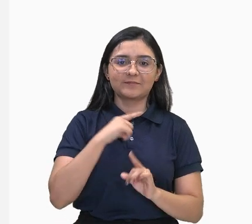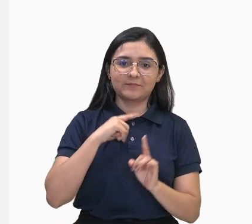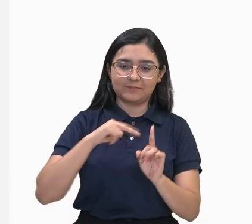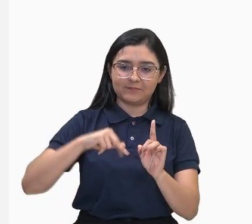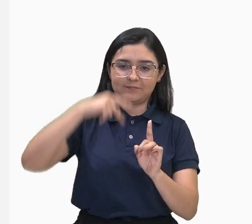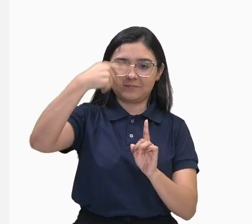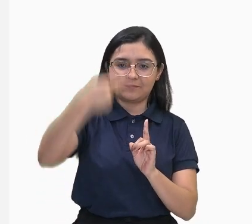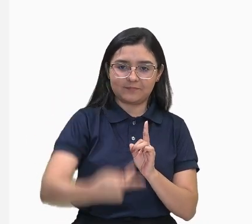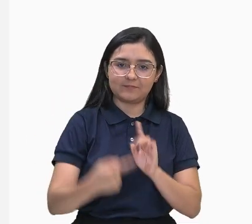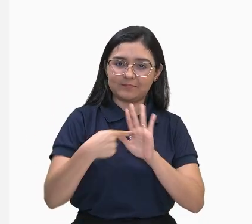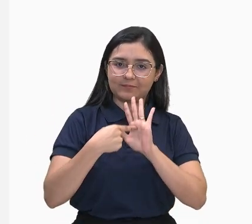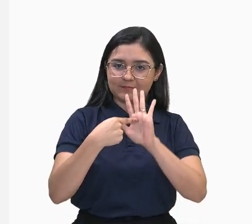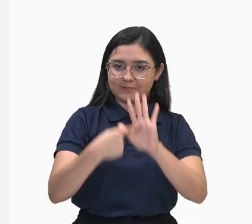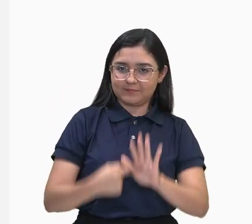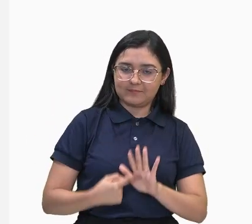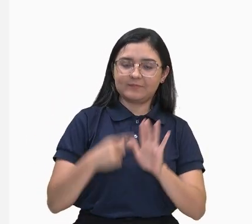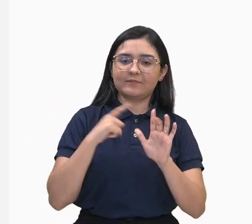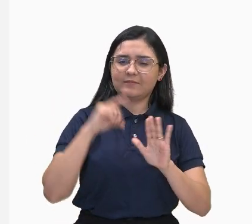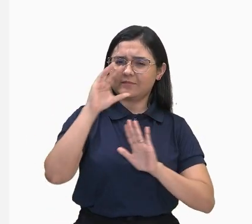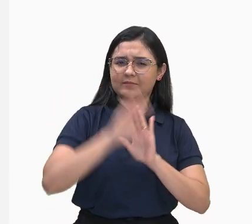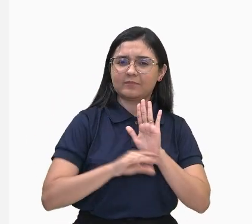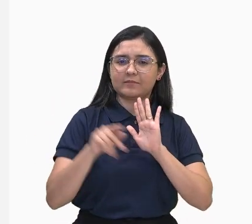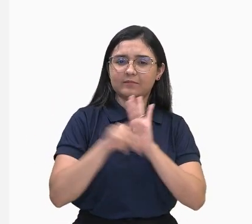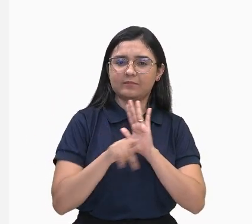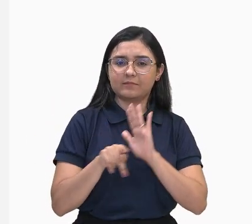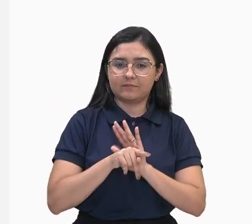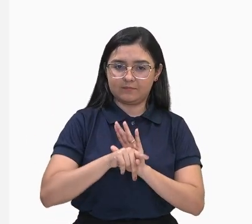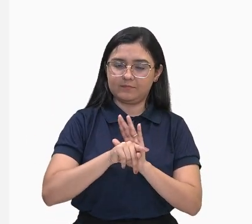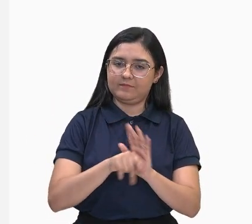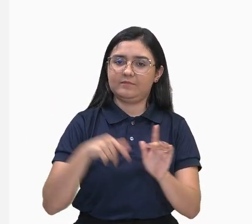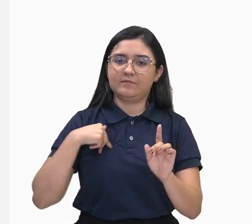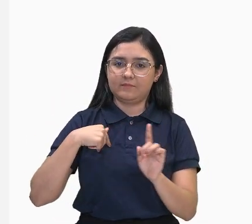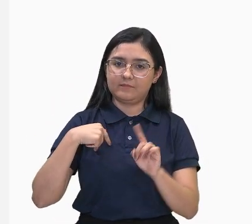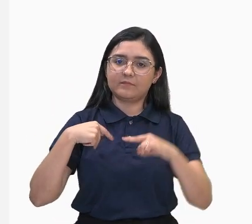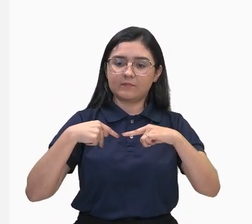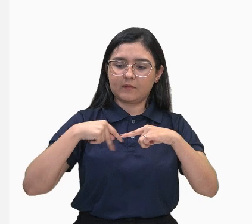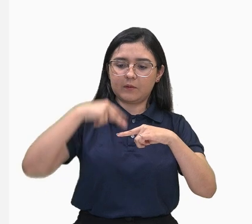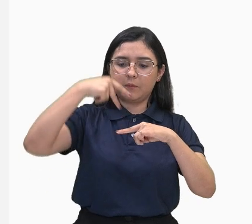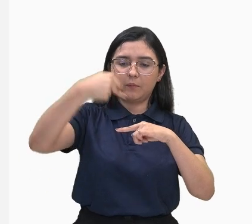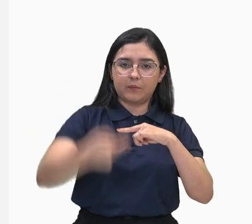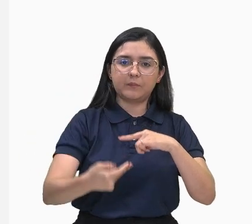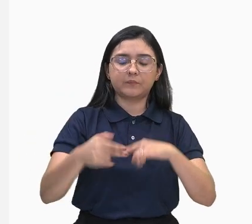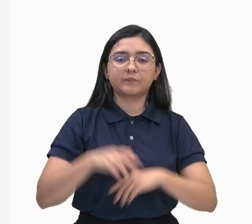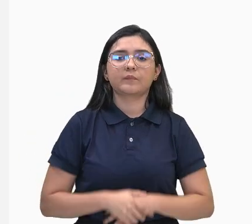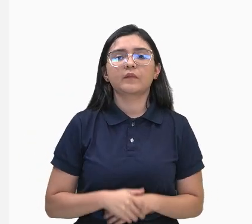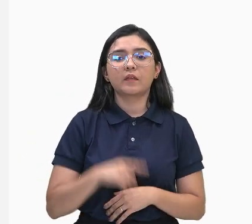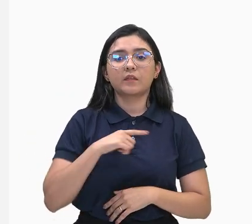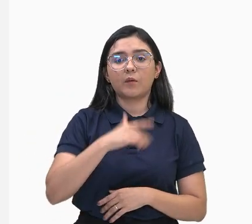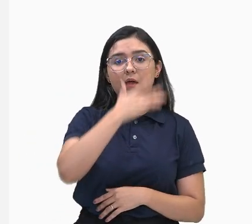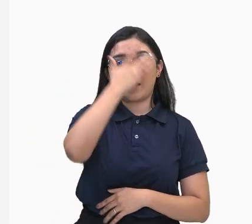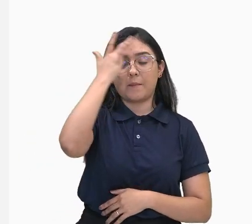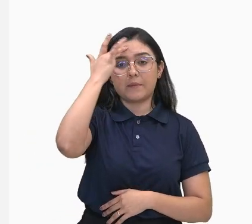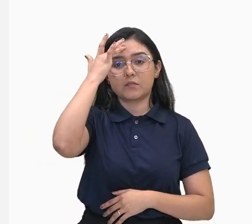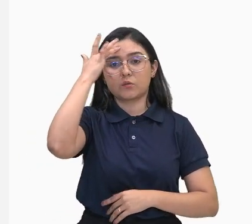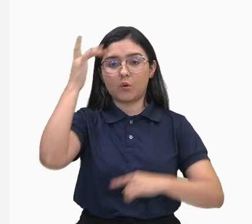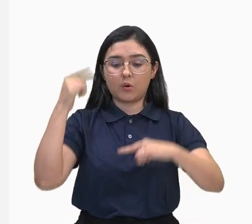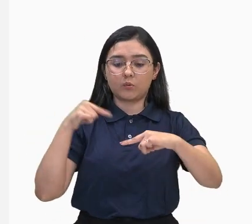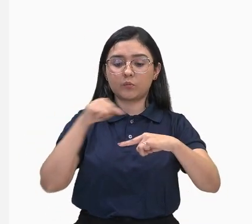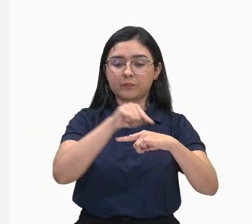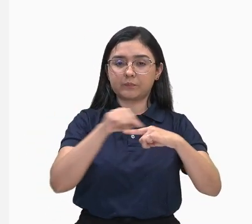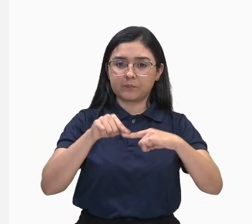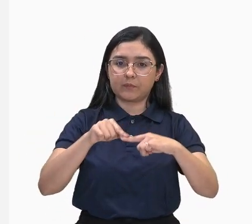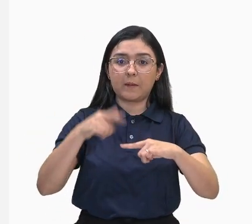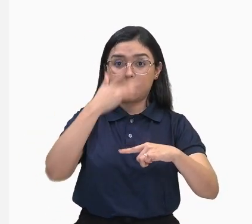para nós. No salto em altura, os atletas eles correm em direção a uma barra